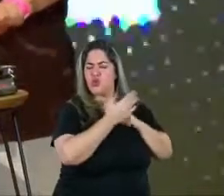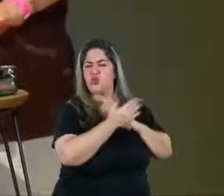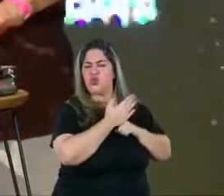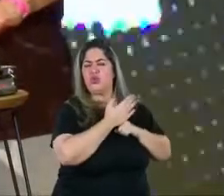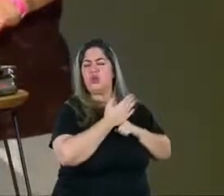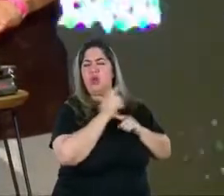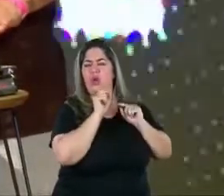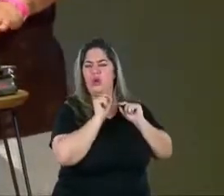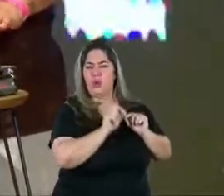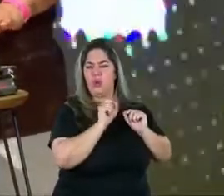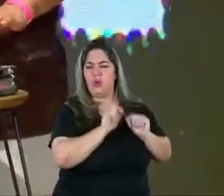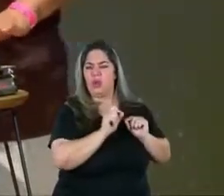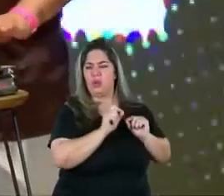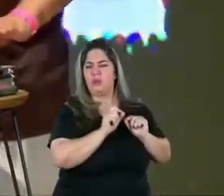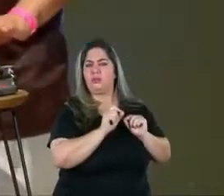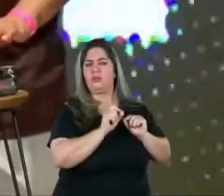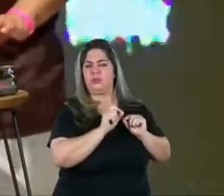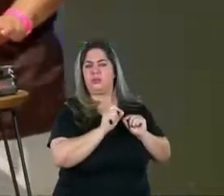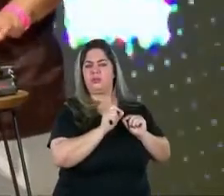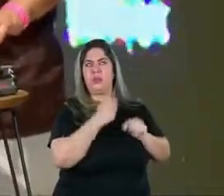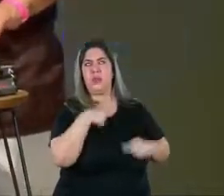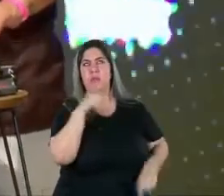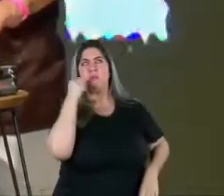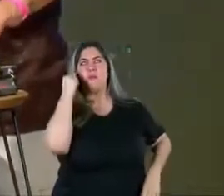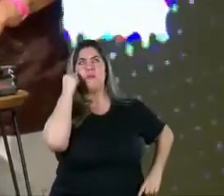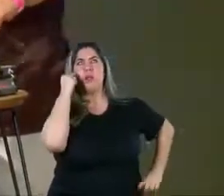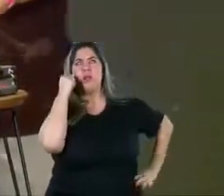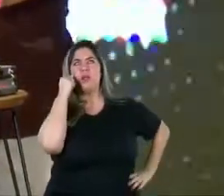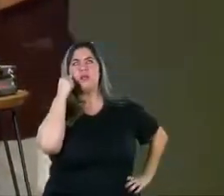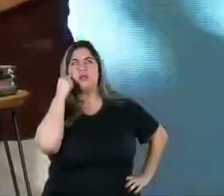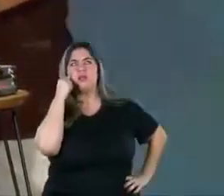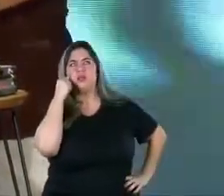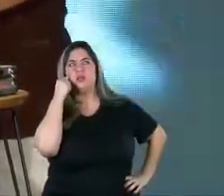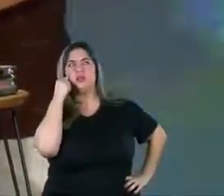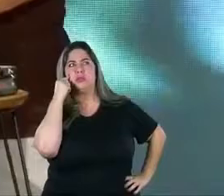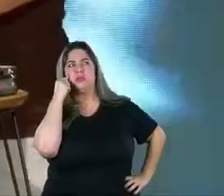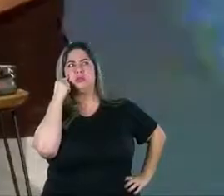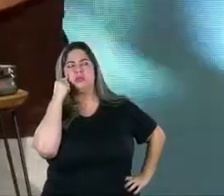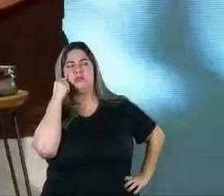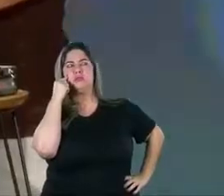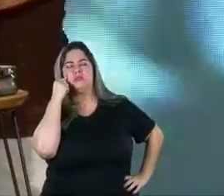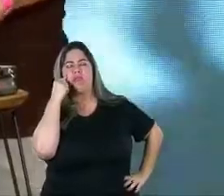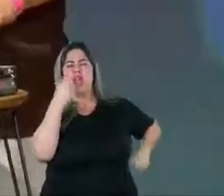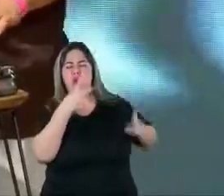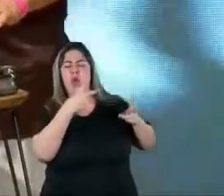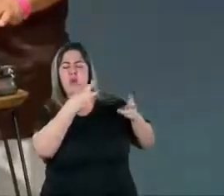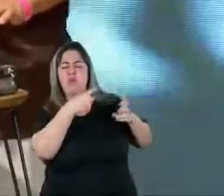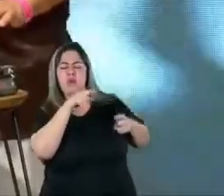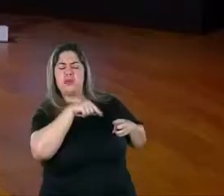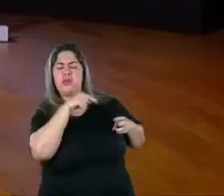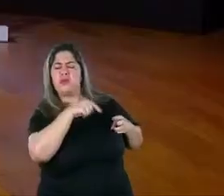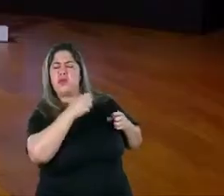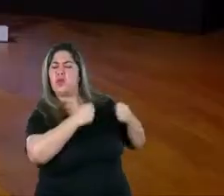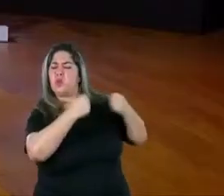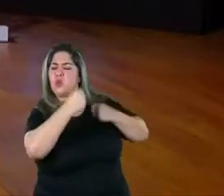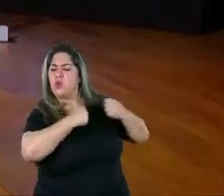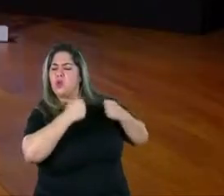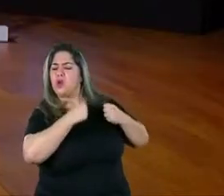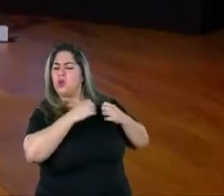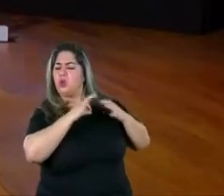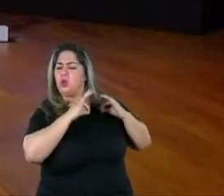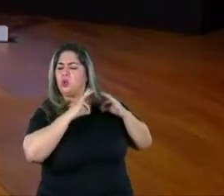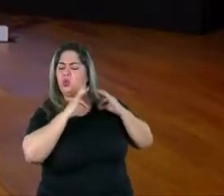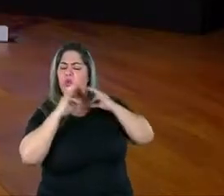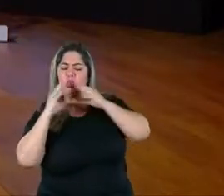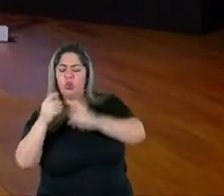discurso sem palavras, ele pensa: também tenho essa imagem do símio branco. Todos rolamos nas